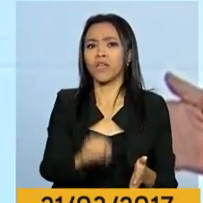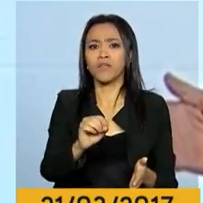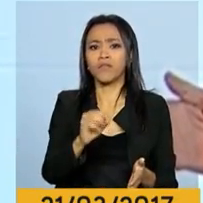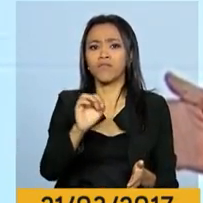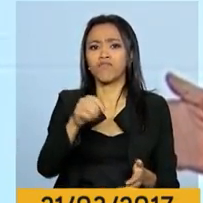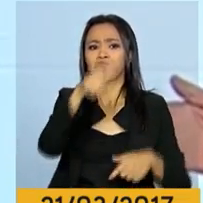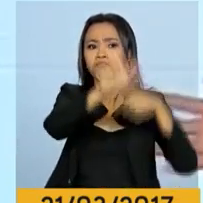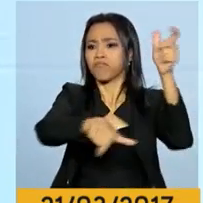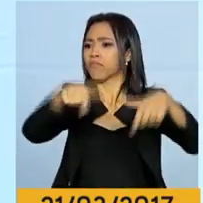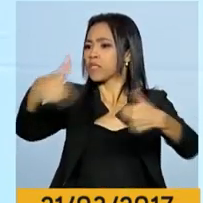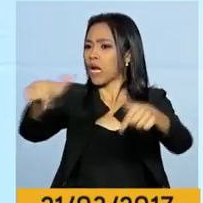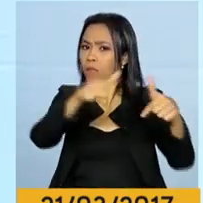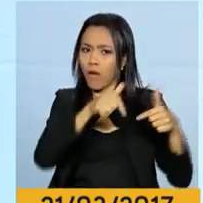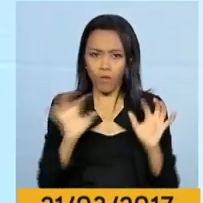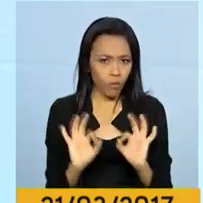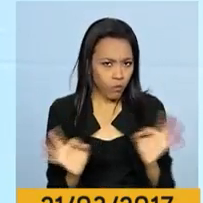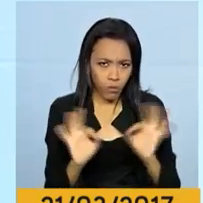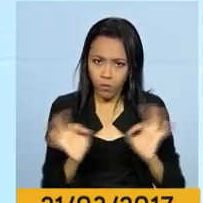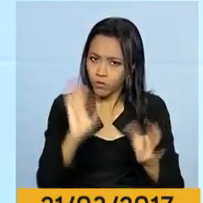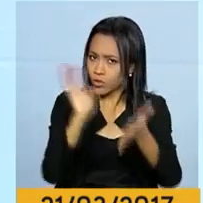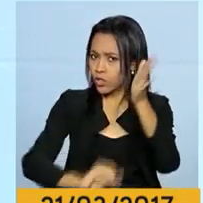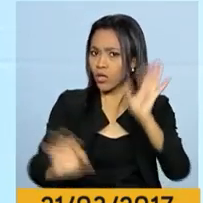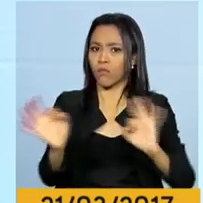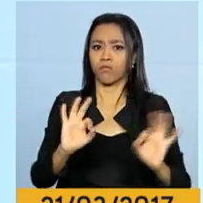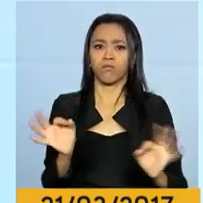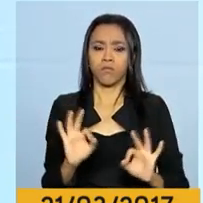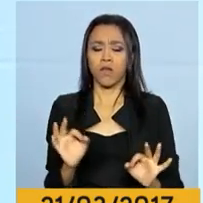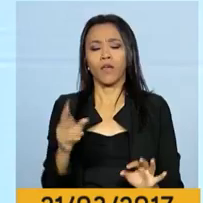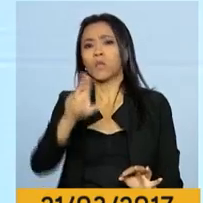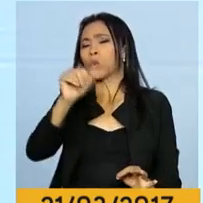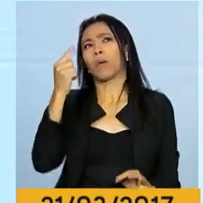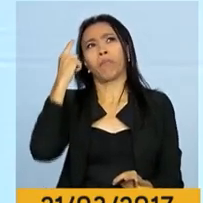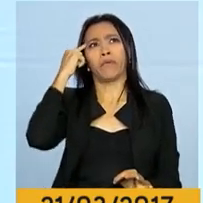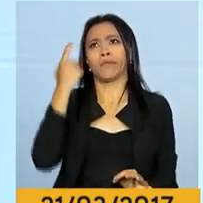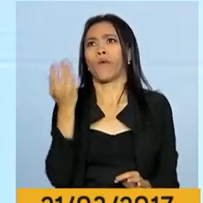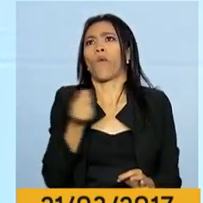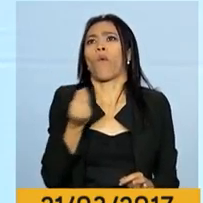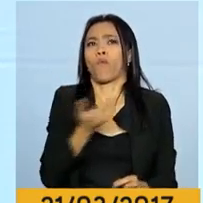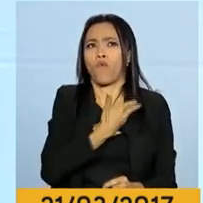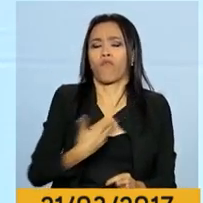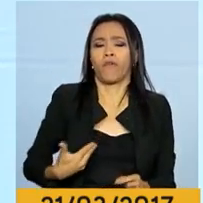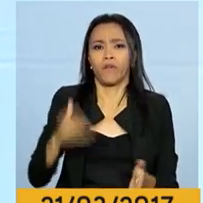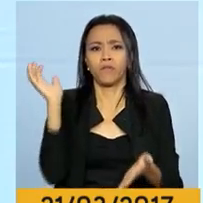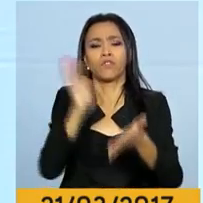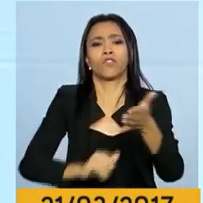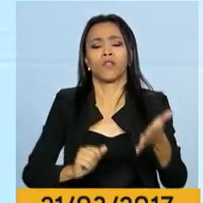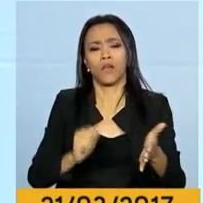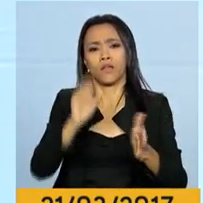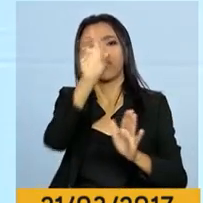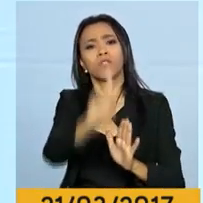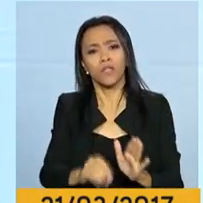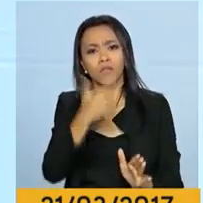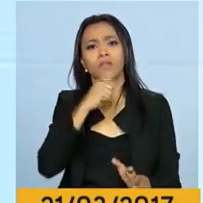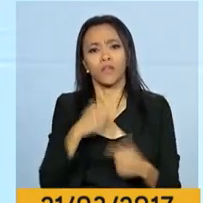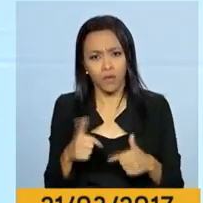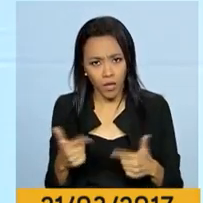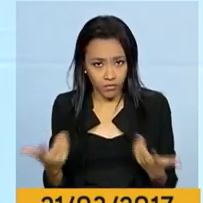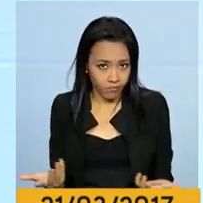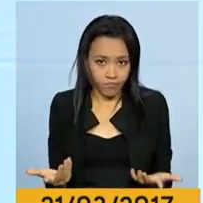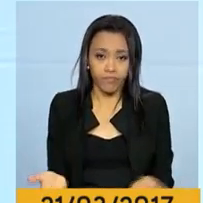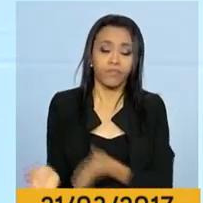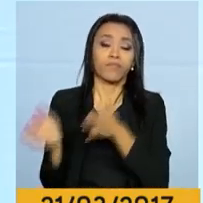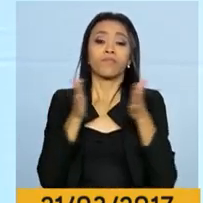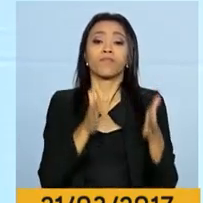muito claro, que jamais nós imaginaríamos um governo que começasse a tirar direitos do trabalhador. Em primeiro